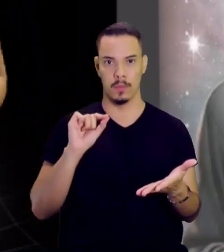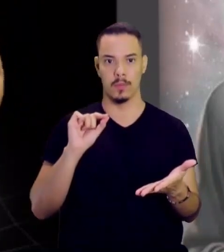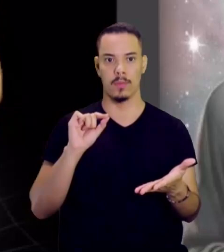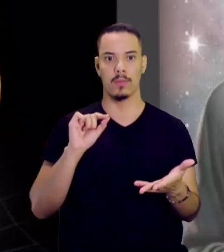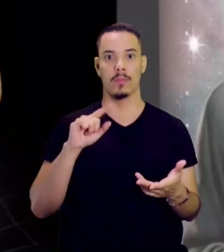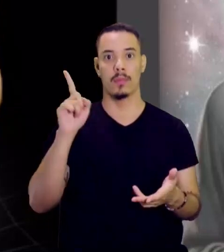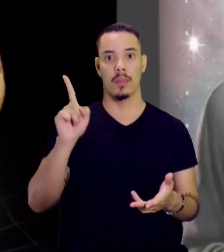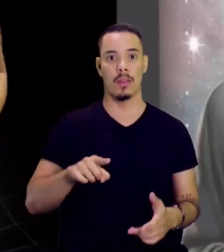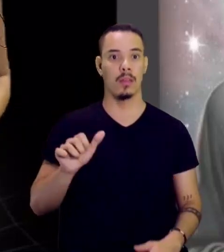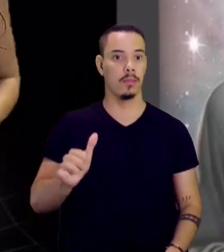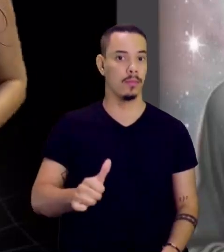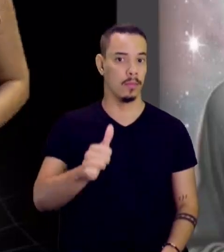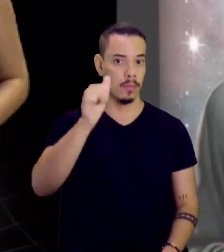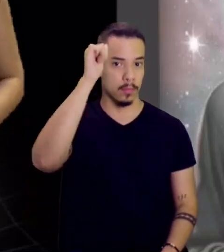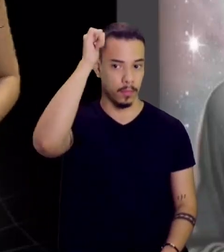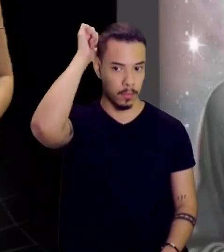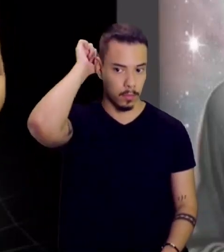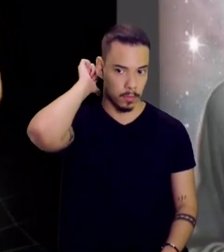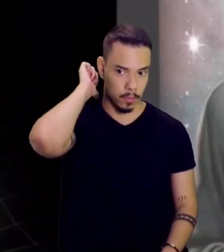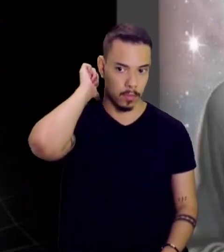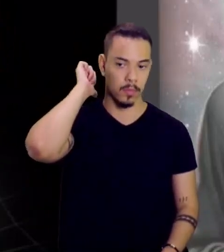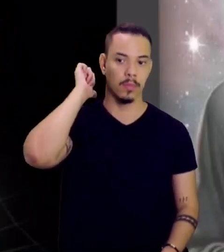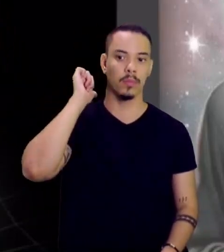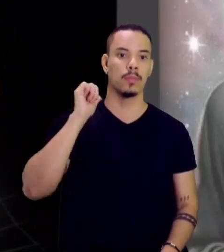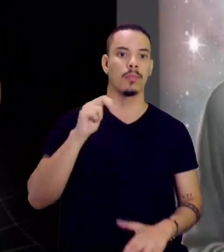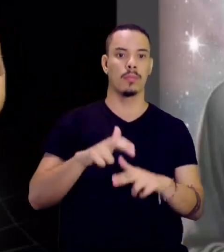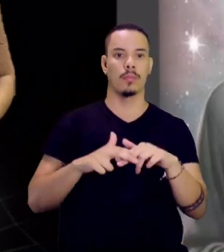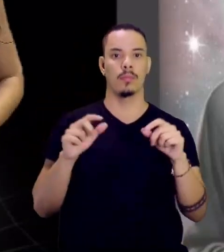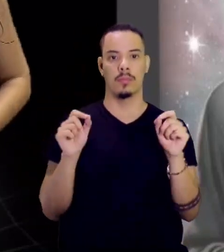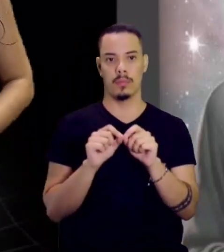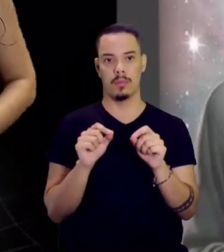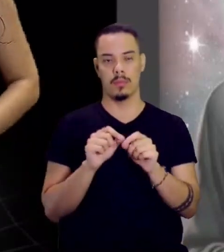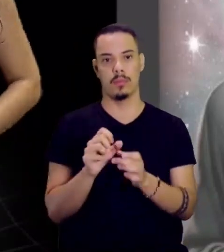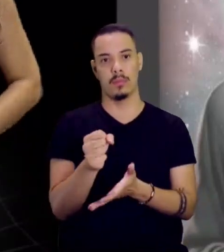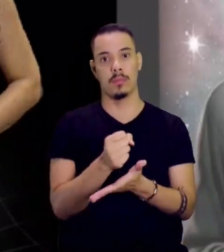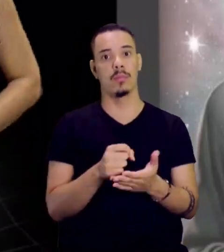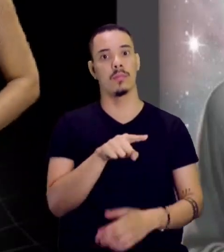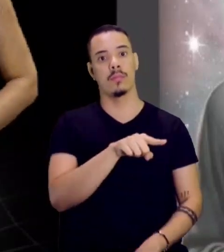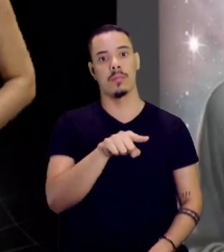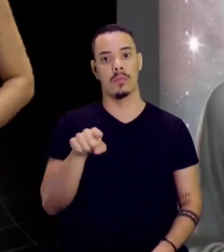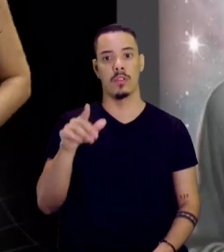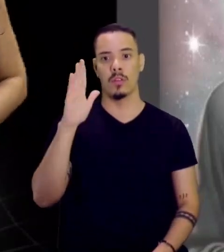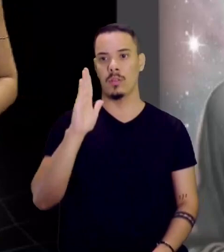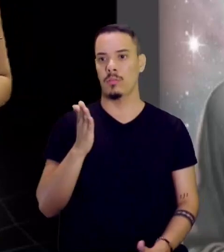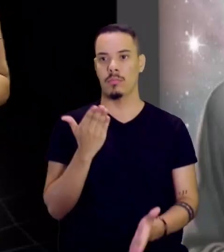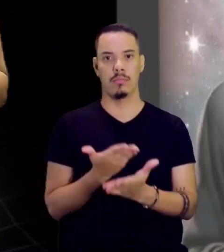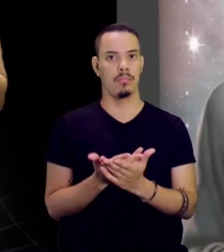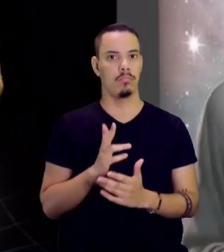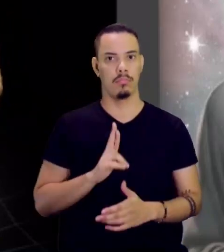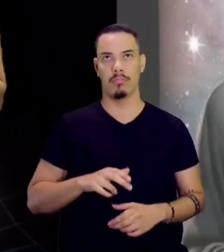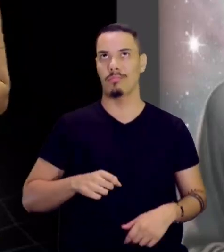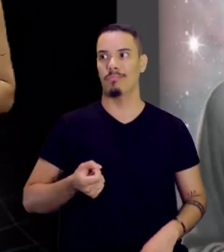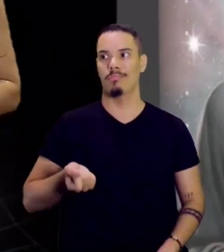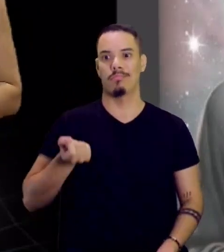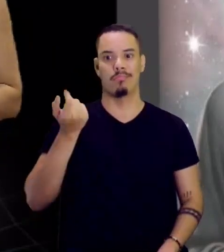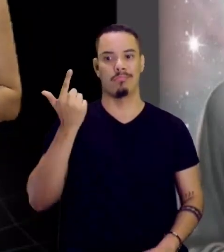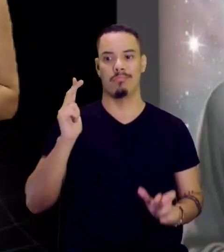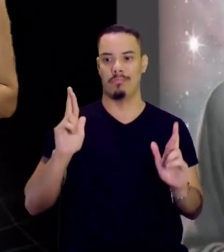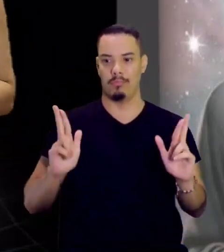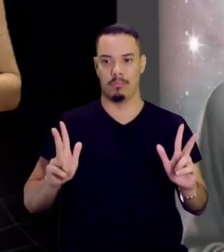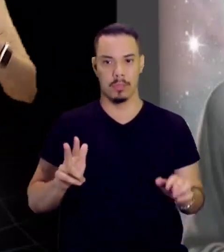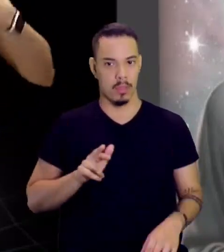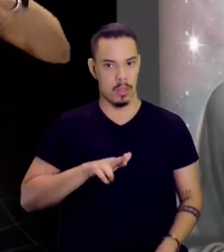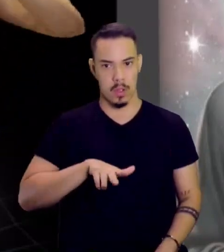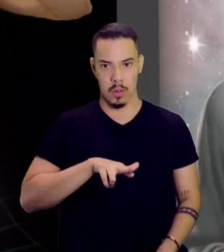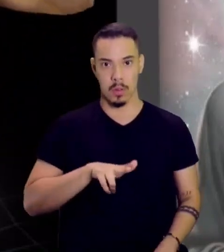de vestibular aí, né? Sim. E o exercício é feito baseado no que você estudou. Não tem nada diferente. Aí, Só naquele caso ali, isso.